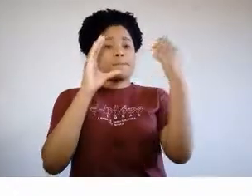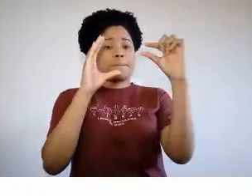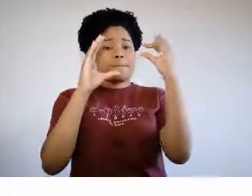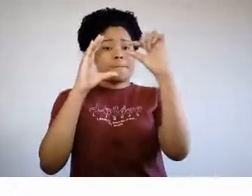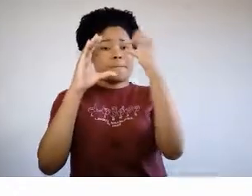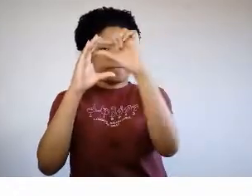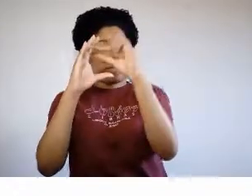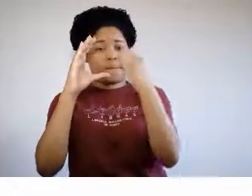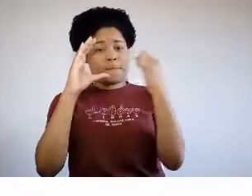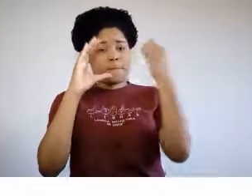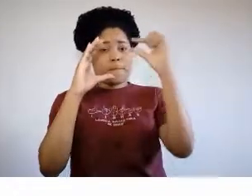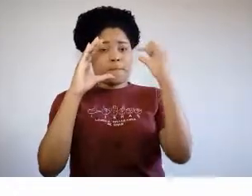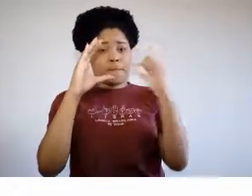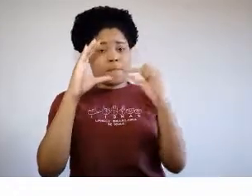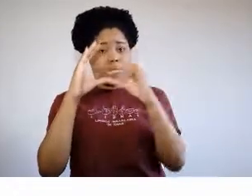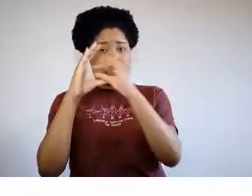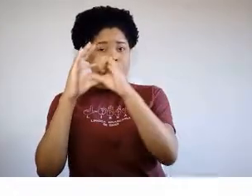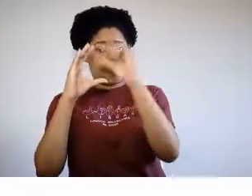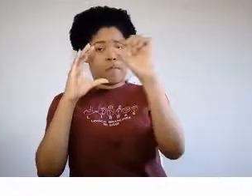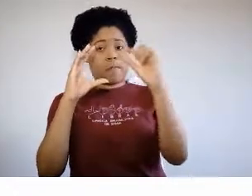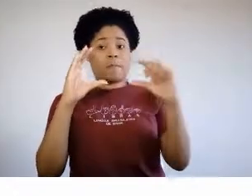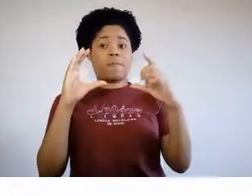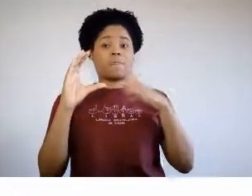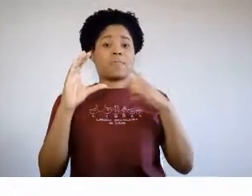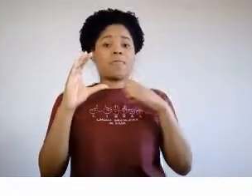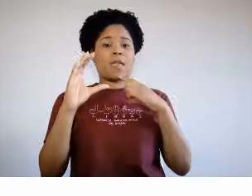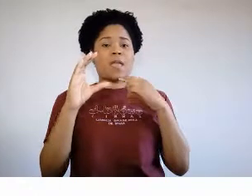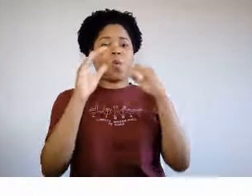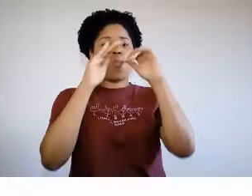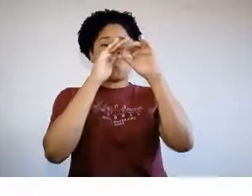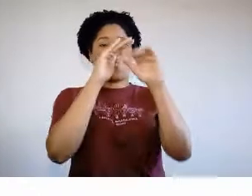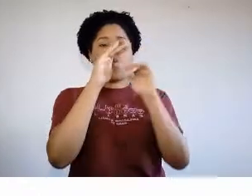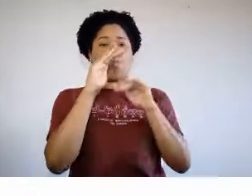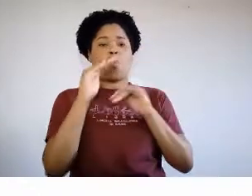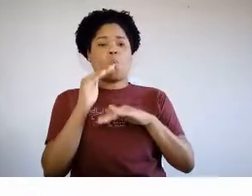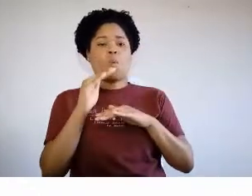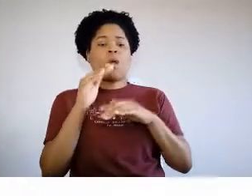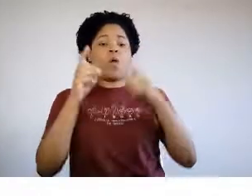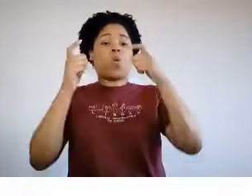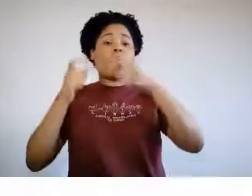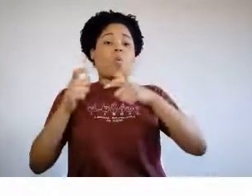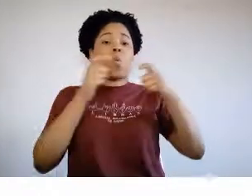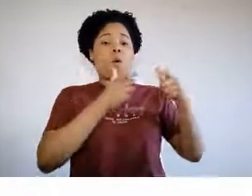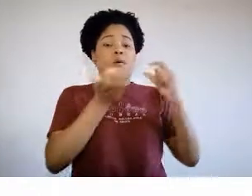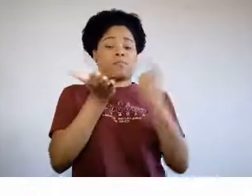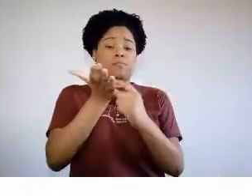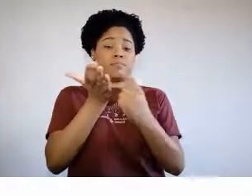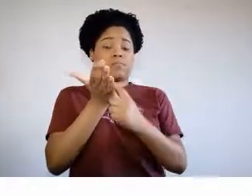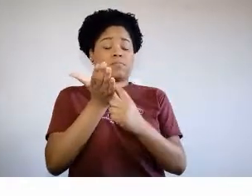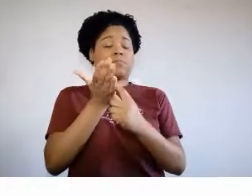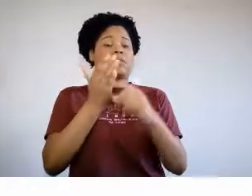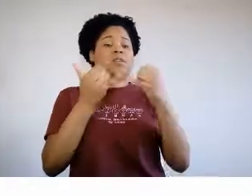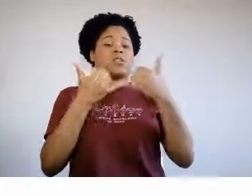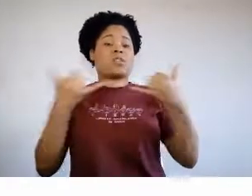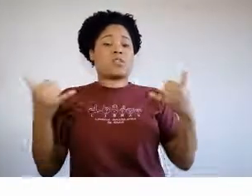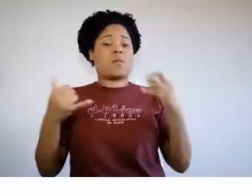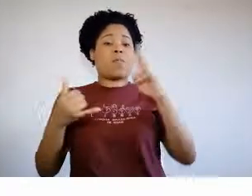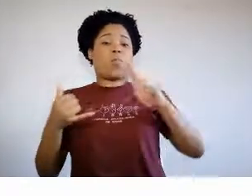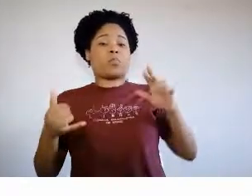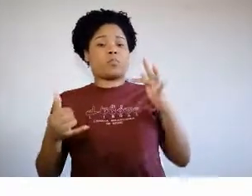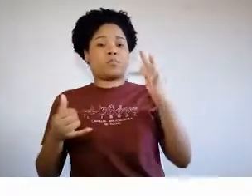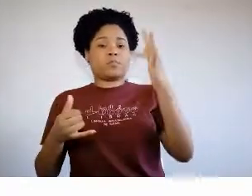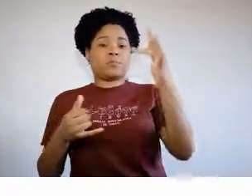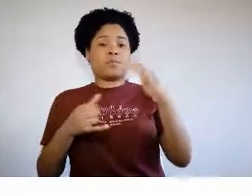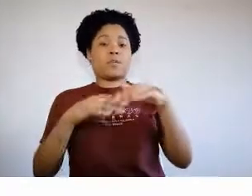das portas que ele conecta a essas placas de rede, ele vai guardando o endereço das placas de rede para um